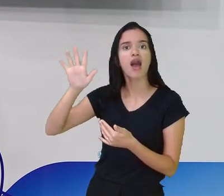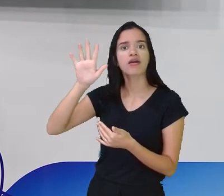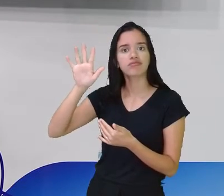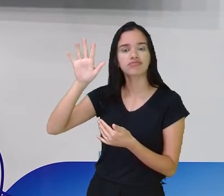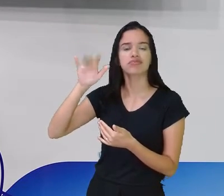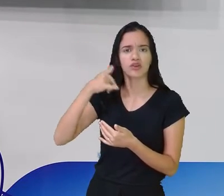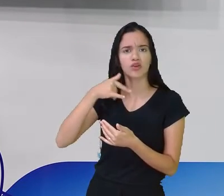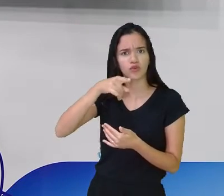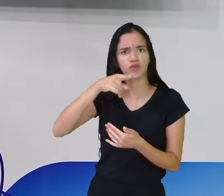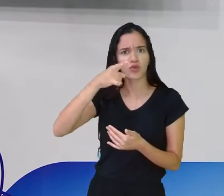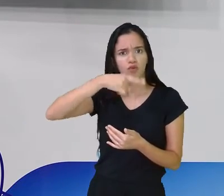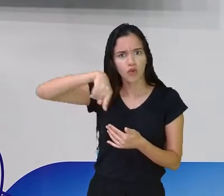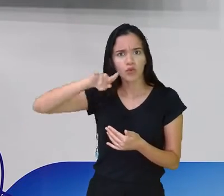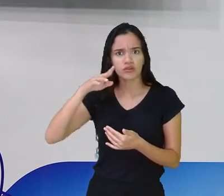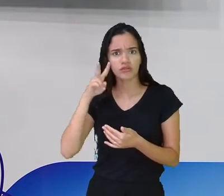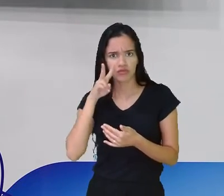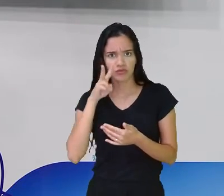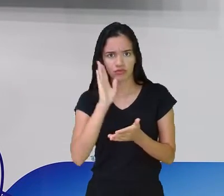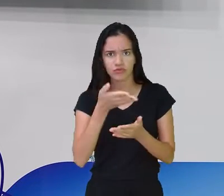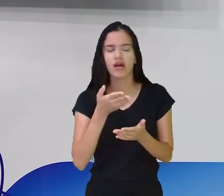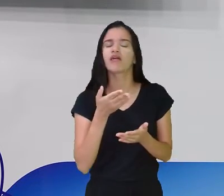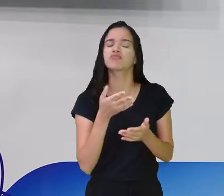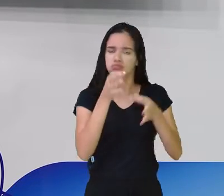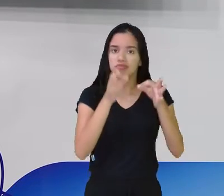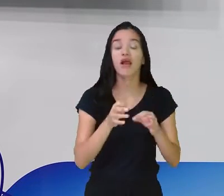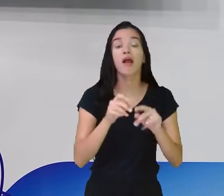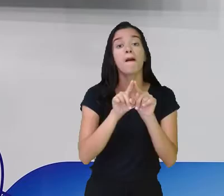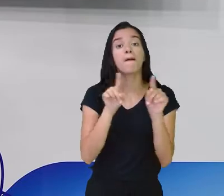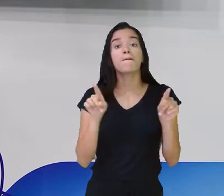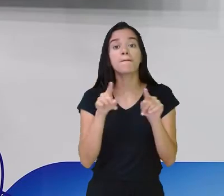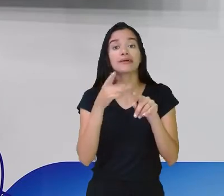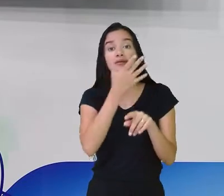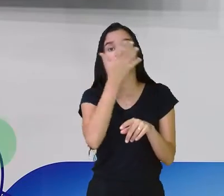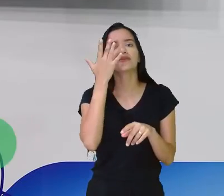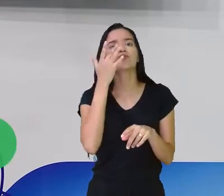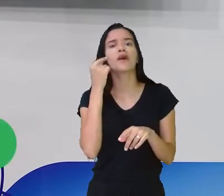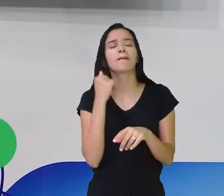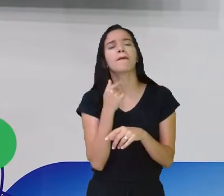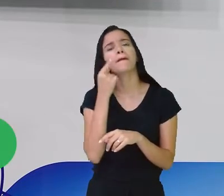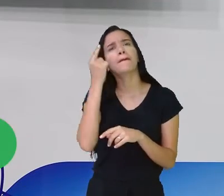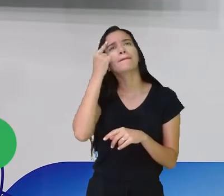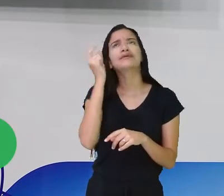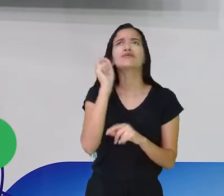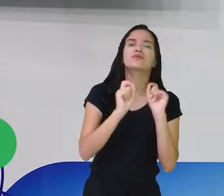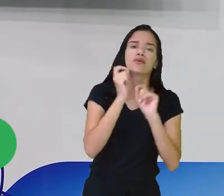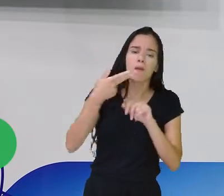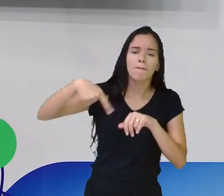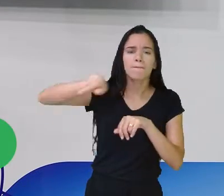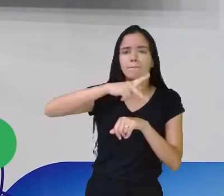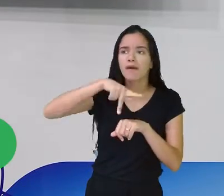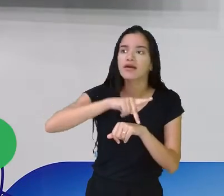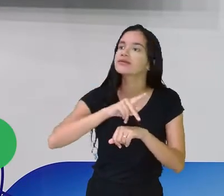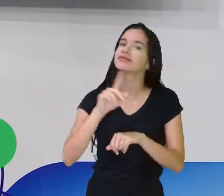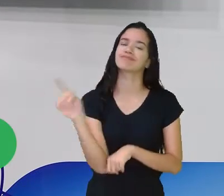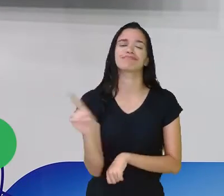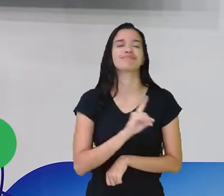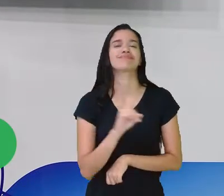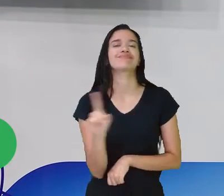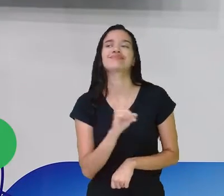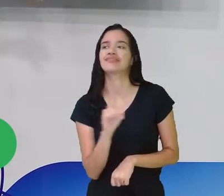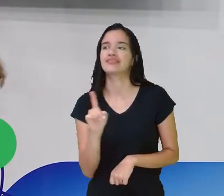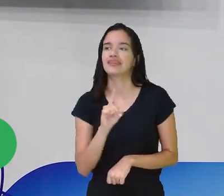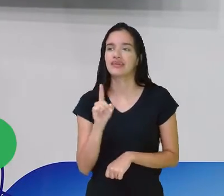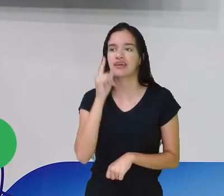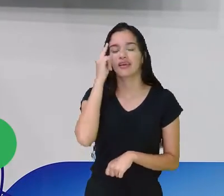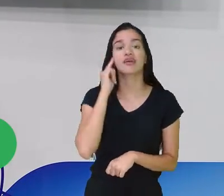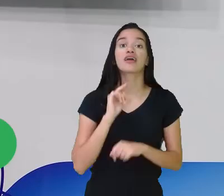falar com certeza, não é? Só que a África, muitas vezes, as pessoas pensam que é um país. Ah, não, mas olha aqui, ó, a África